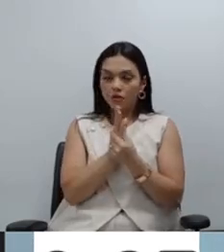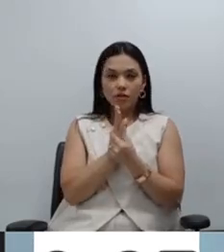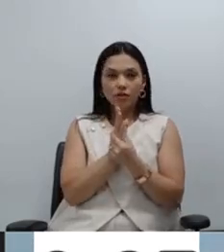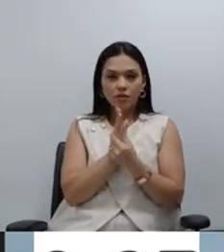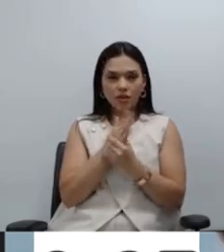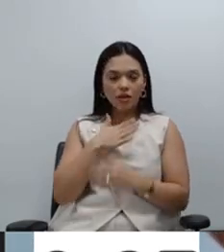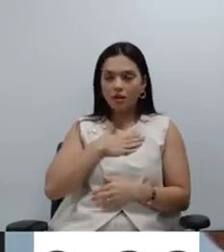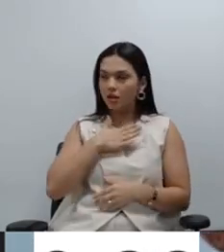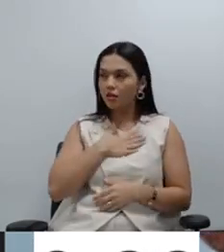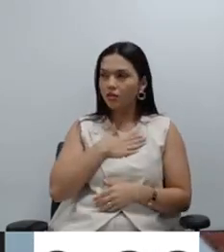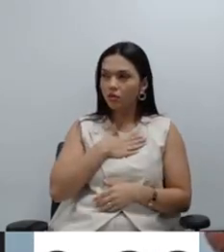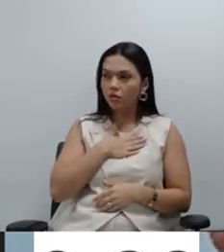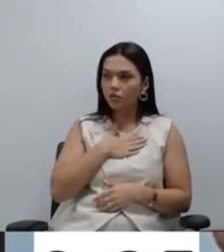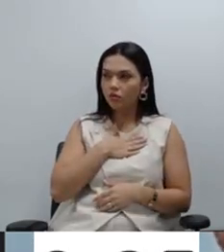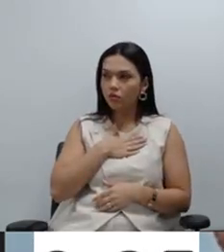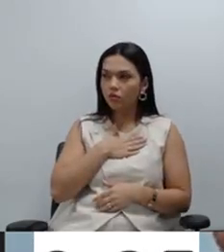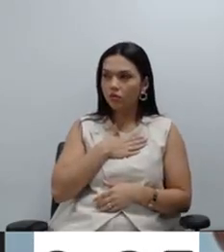no final,